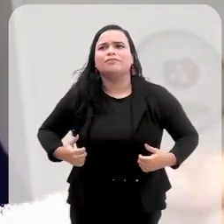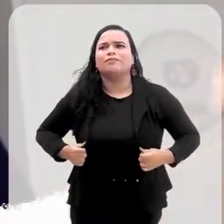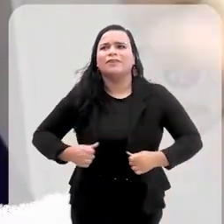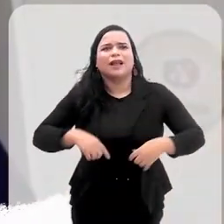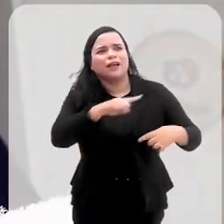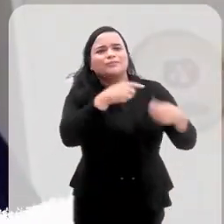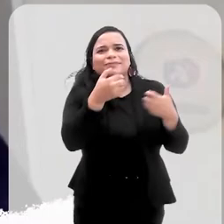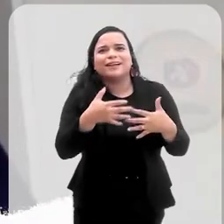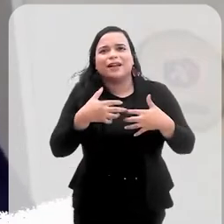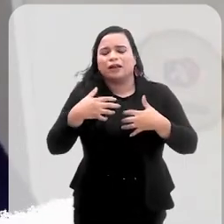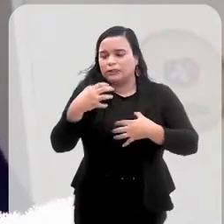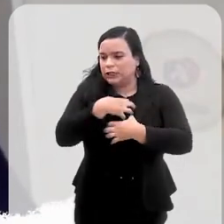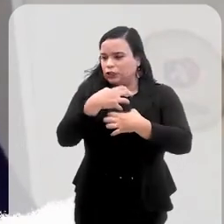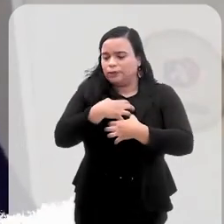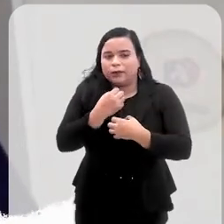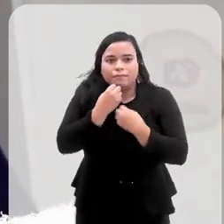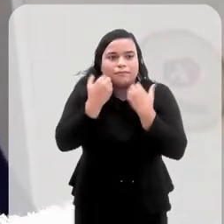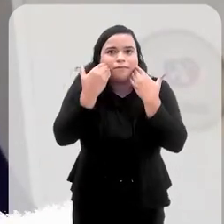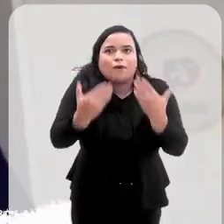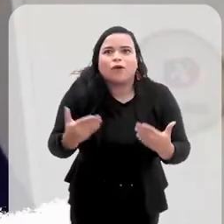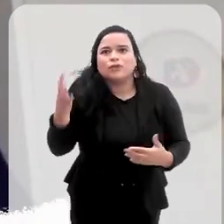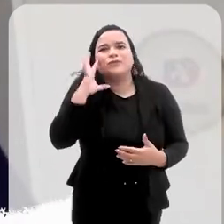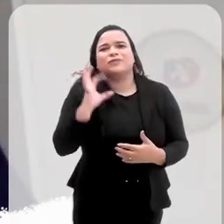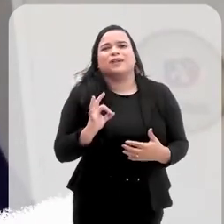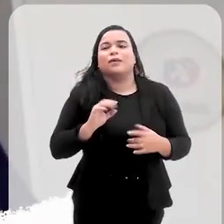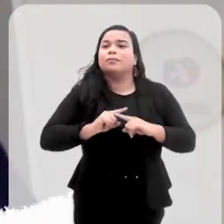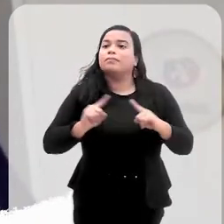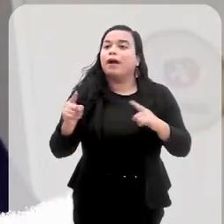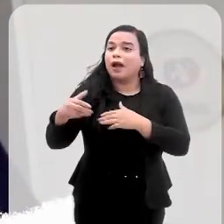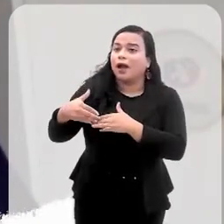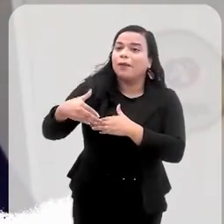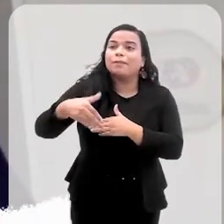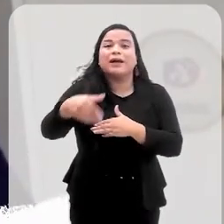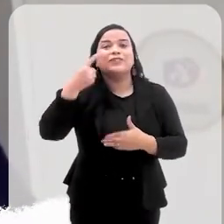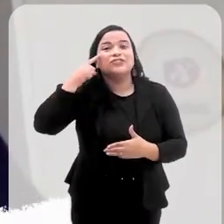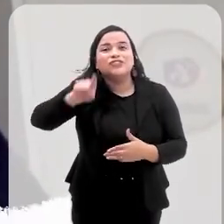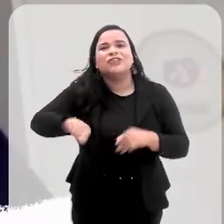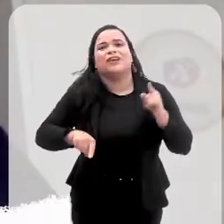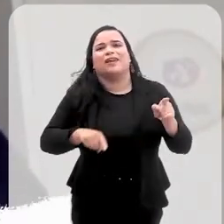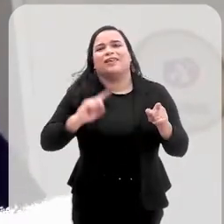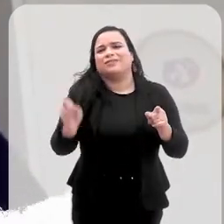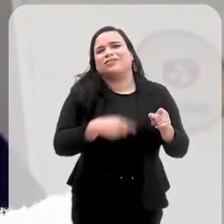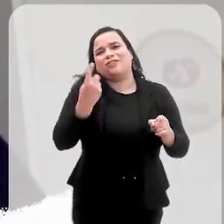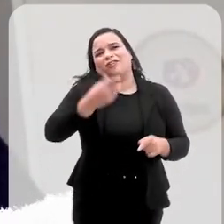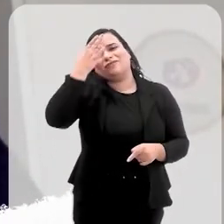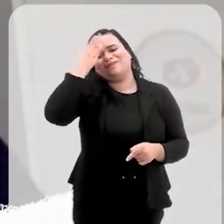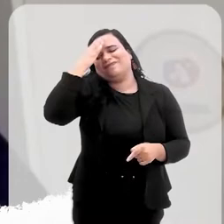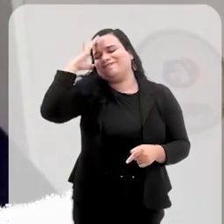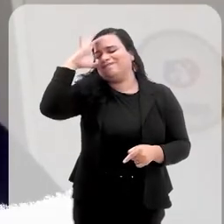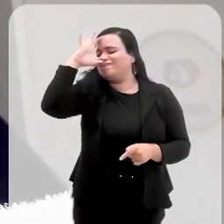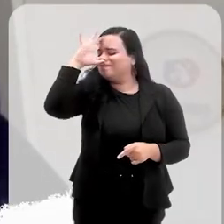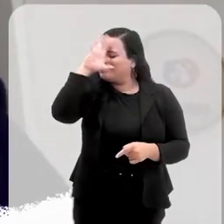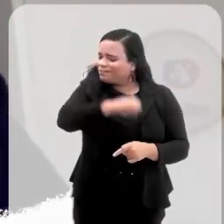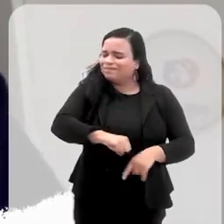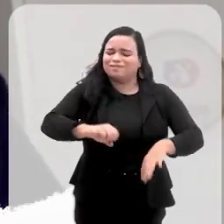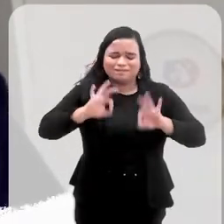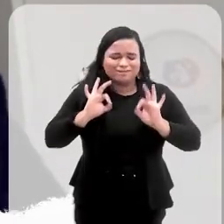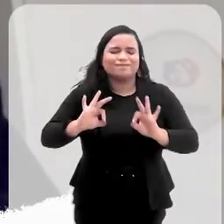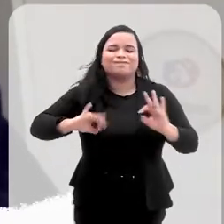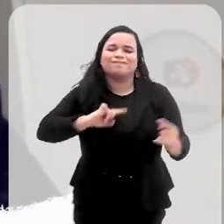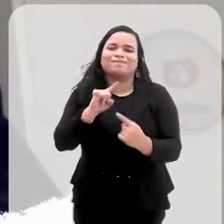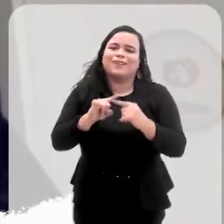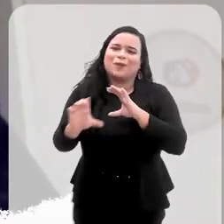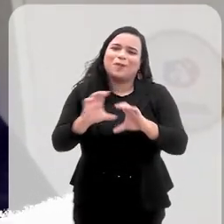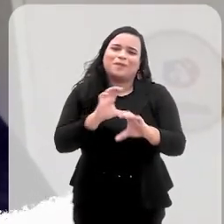Kátia, a partir daquele dia nós entendemos, compreendemos muito bem o objetivo da comunicação alternativa, o